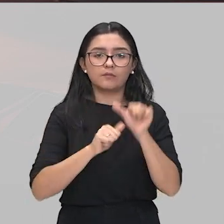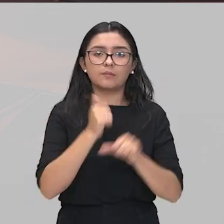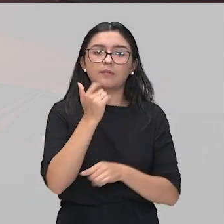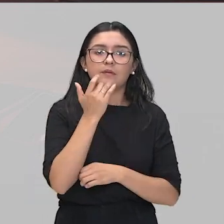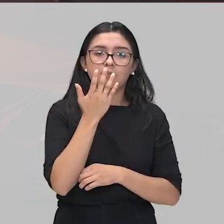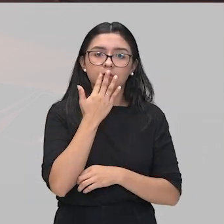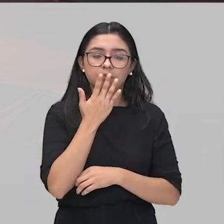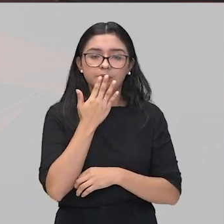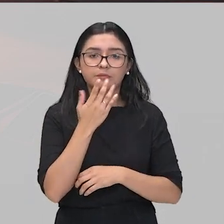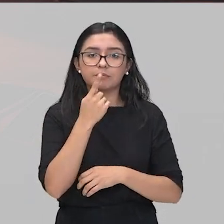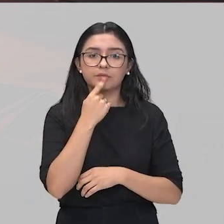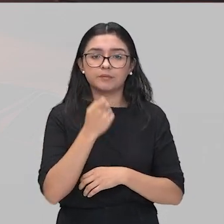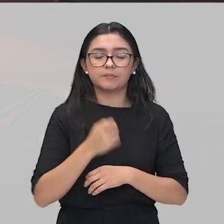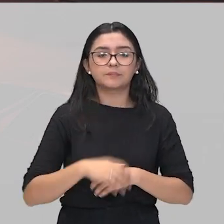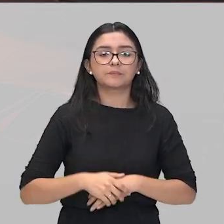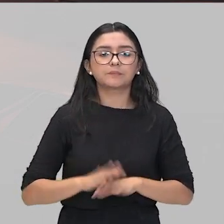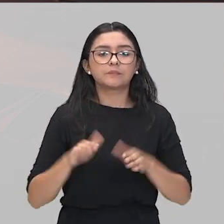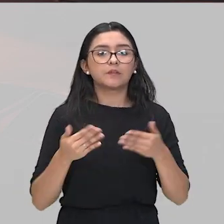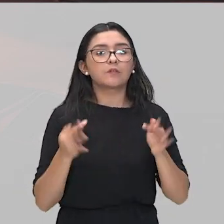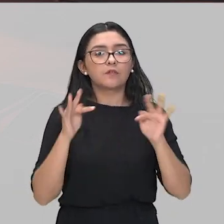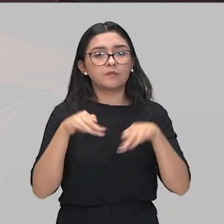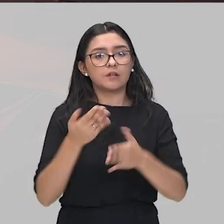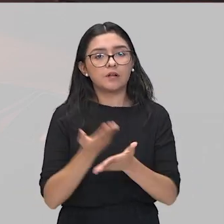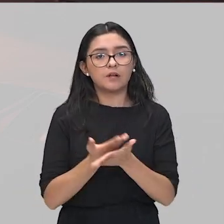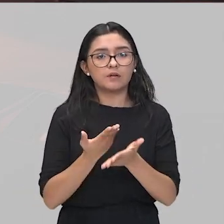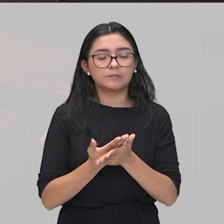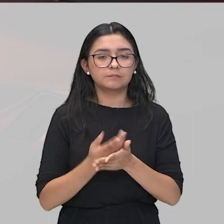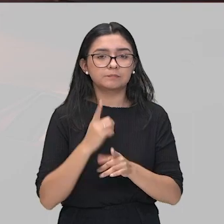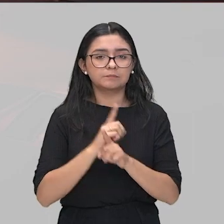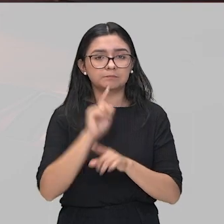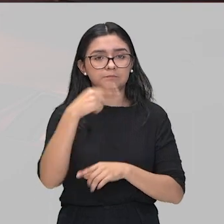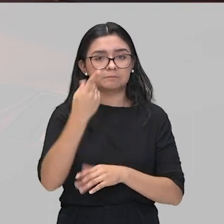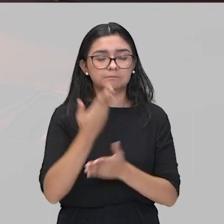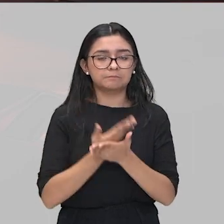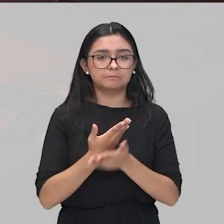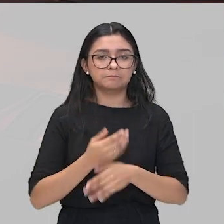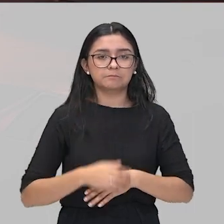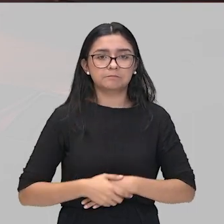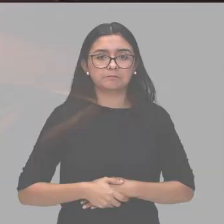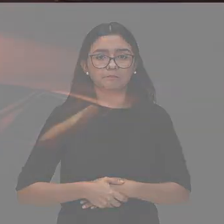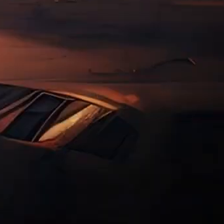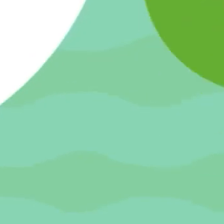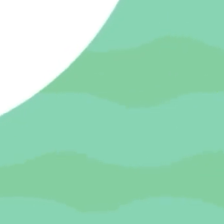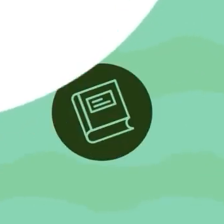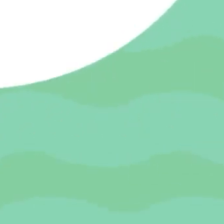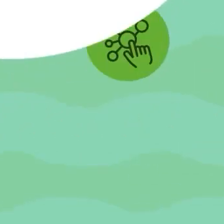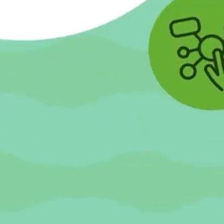Sol. Pessoal, vou ficando por aqui. Até a próxima. Valeu. Fui!